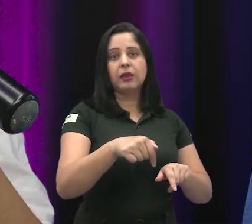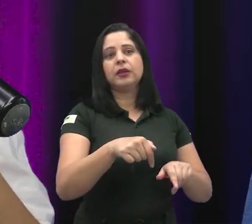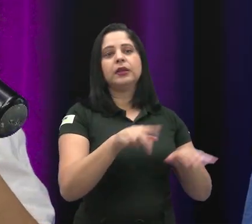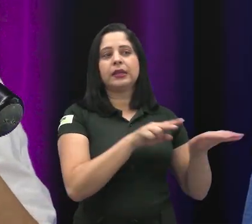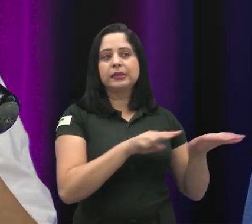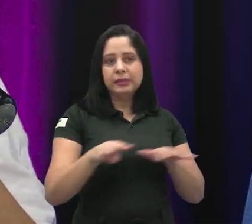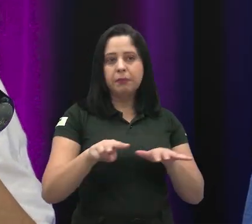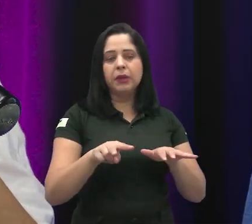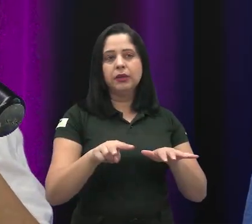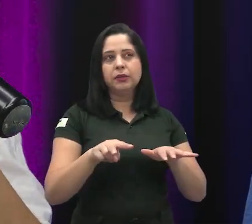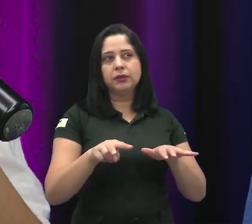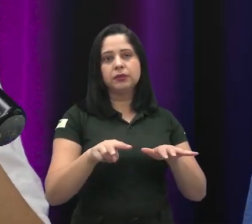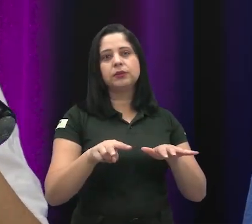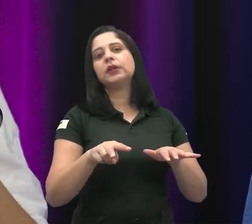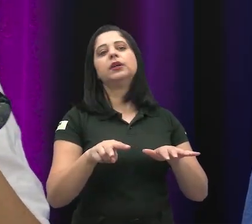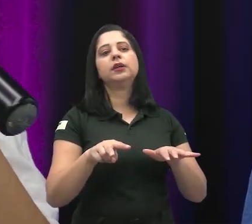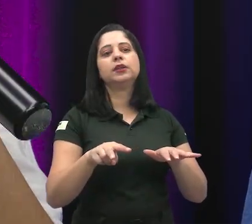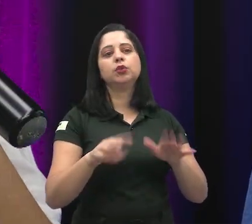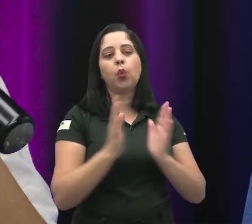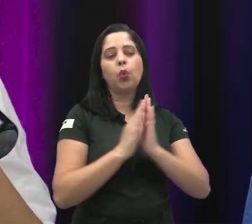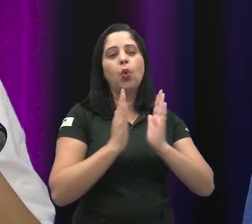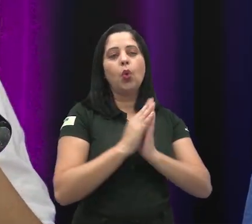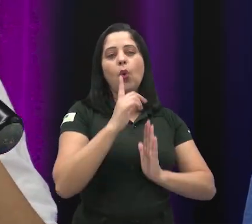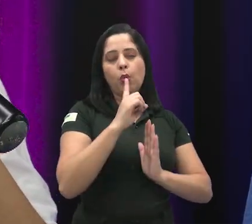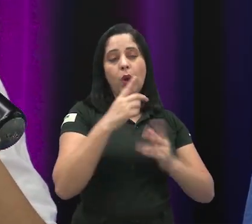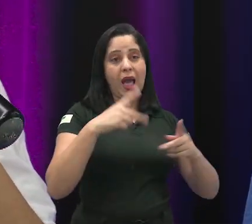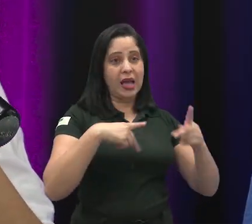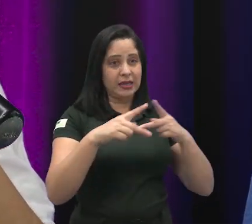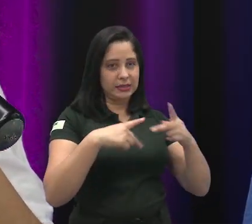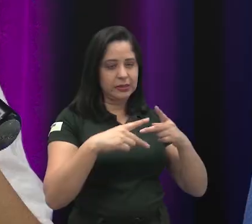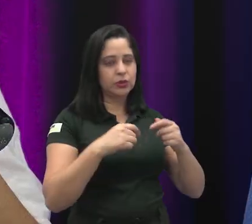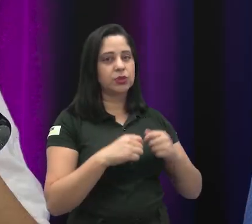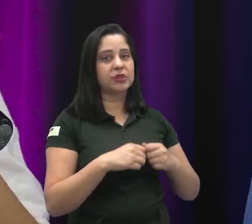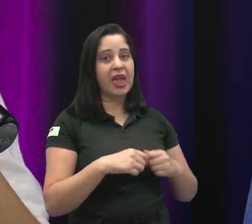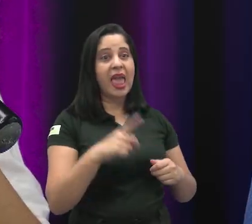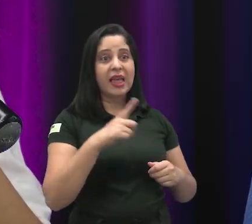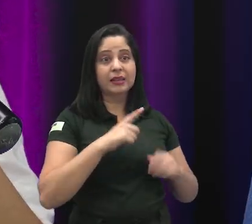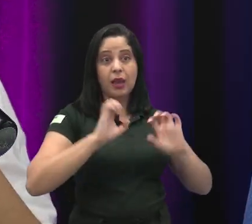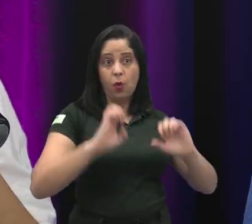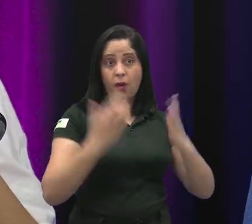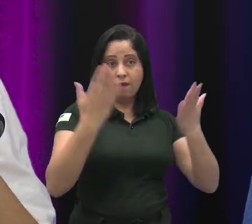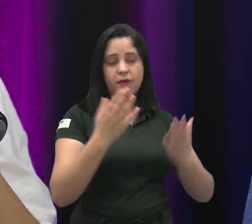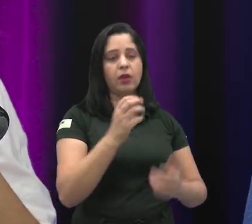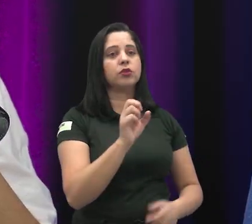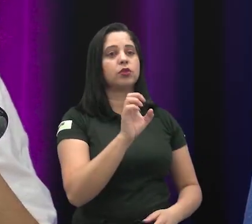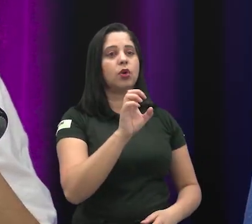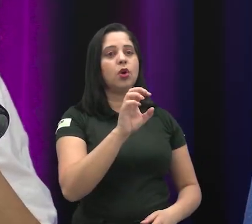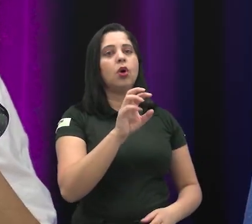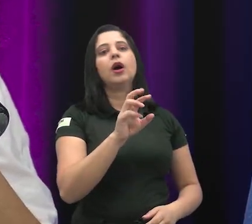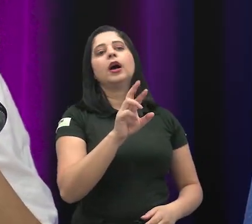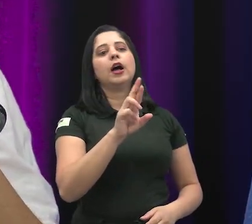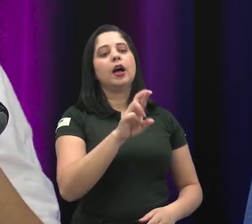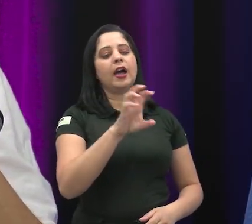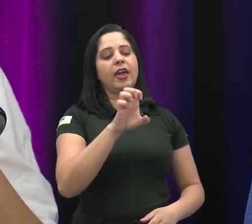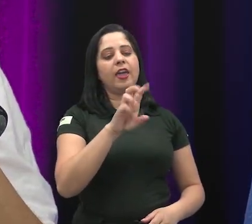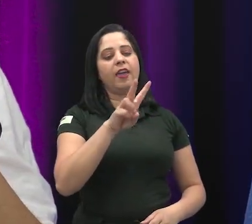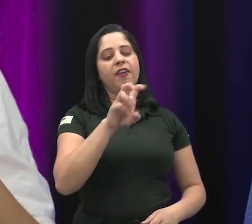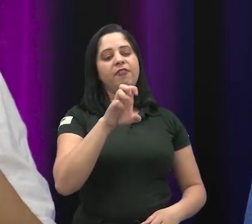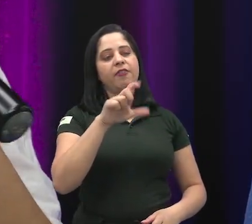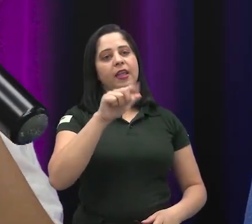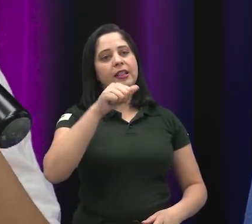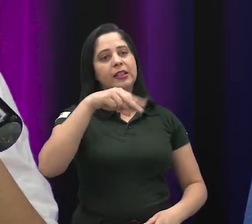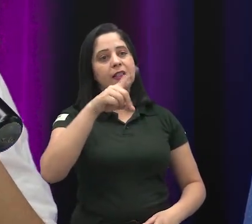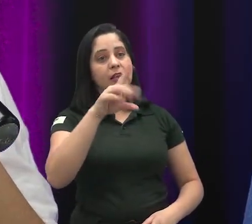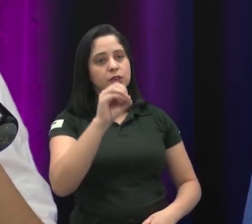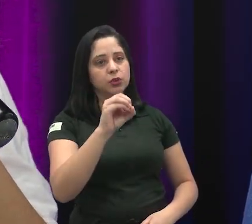semana de aniversário da cidade. Foi um grande festival, um festival que valoriza muito a música regional, valoriza muito os artistas daqui. E teve um